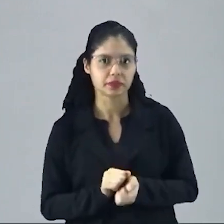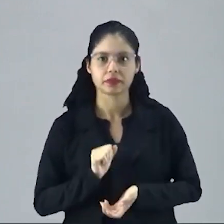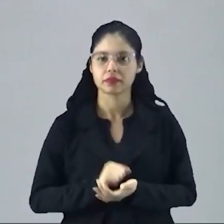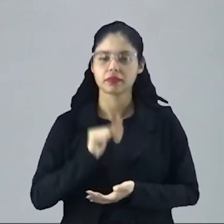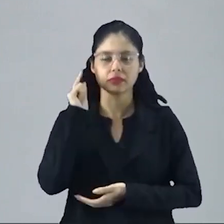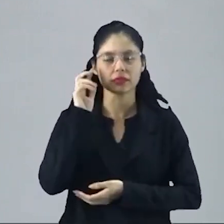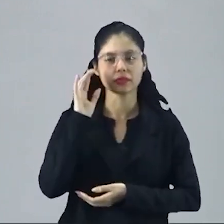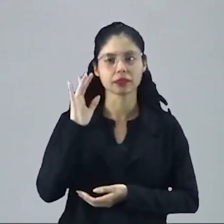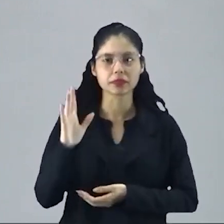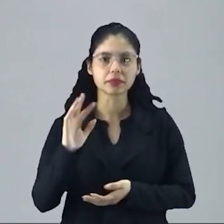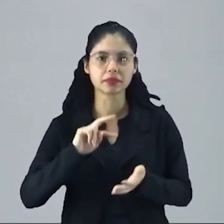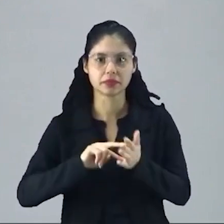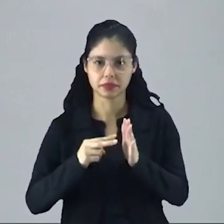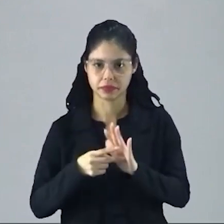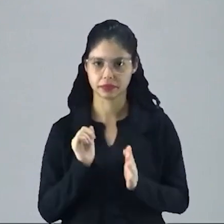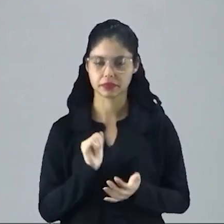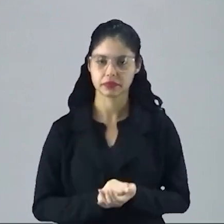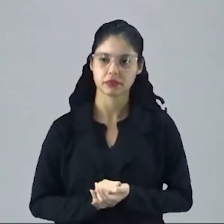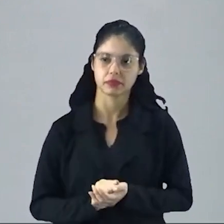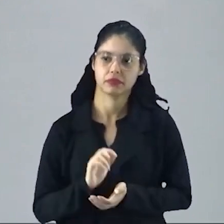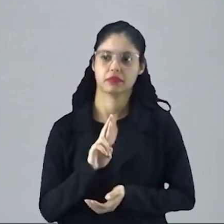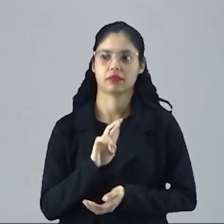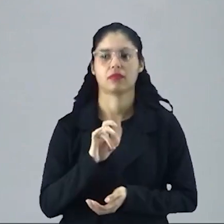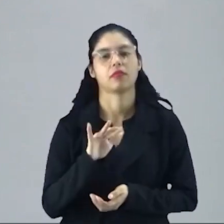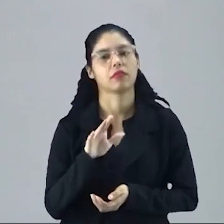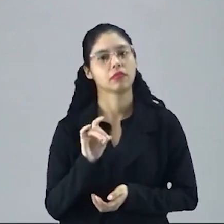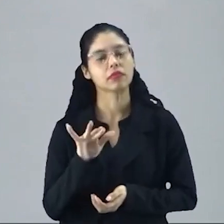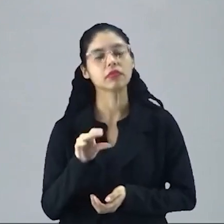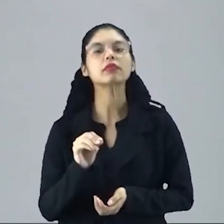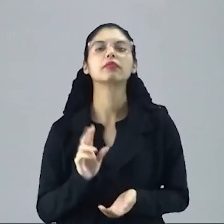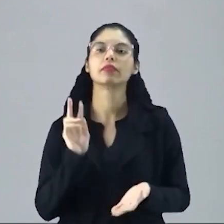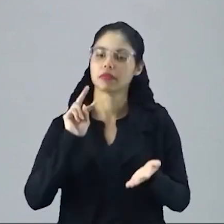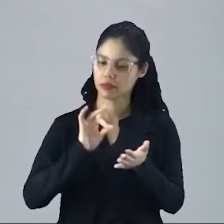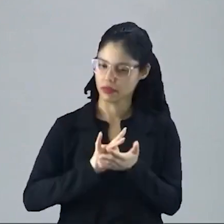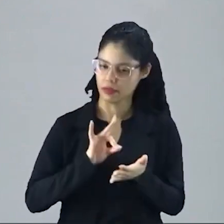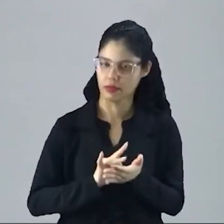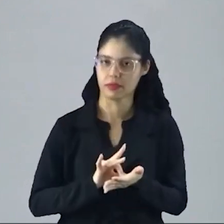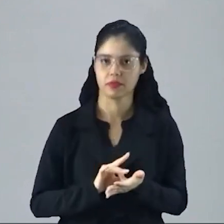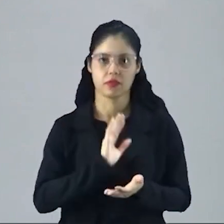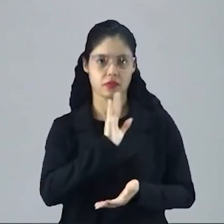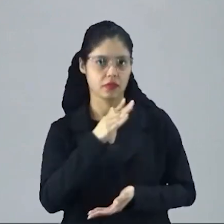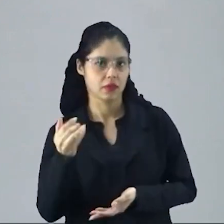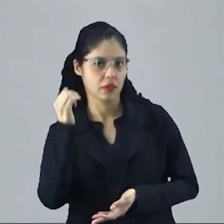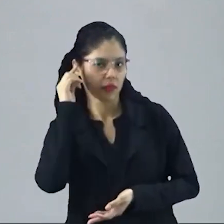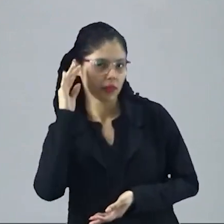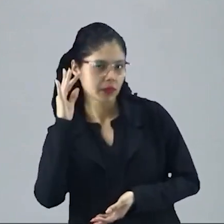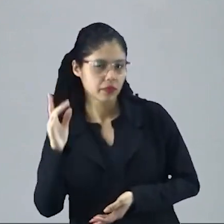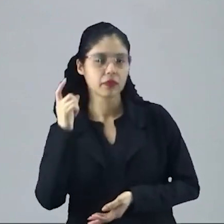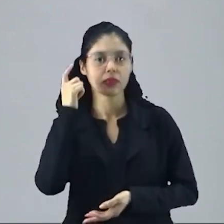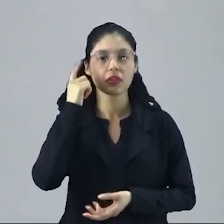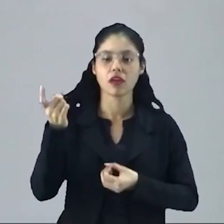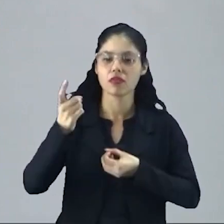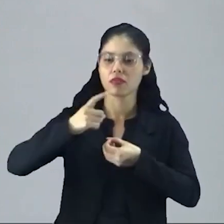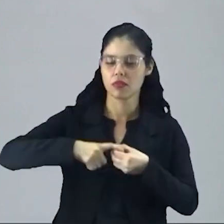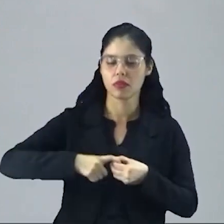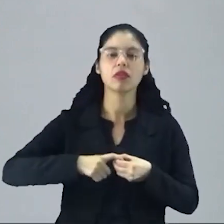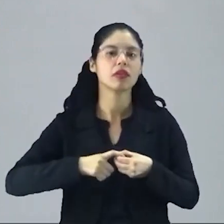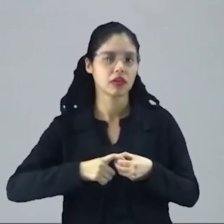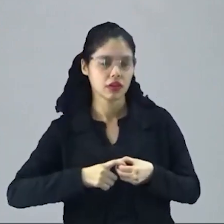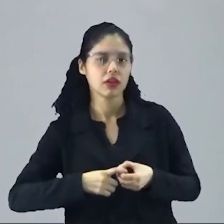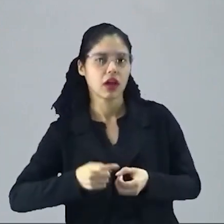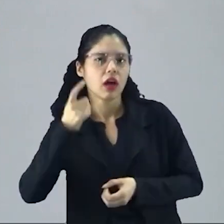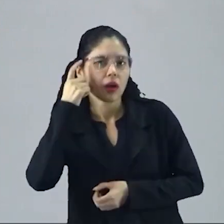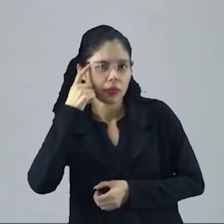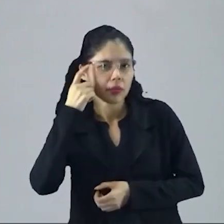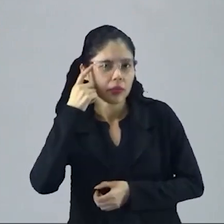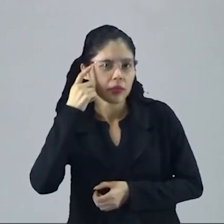o sonho, e o realismo, que seria o real. Então, quando você sonha, e as imagens que voltam à